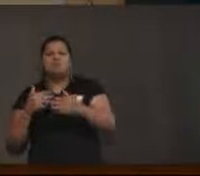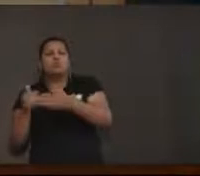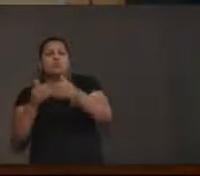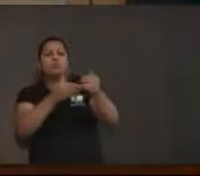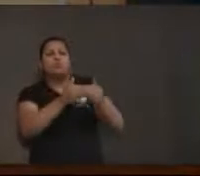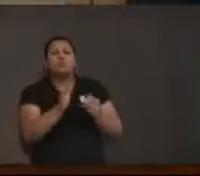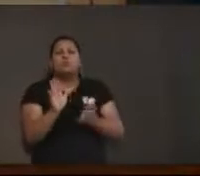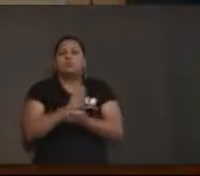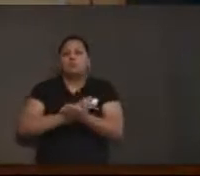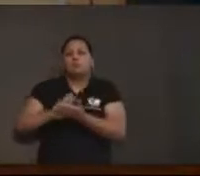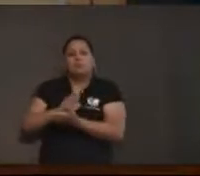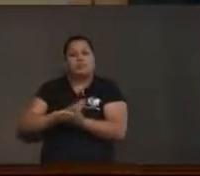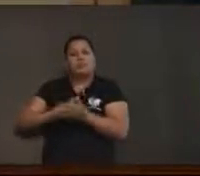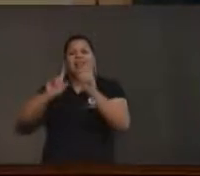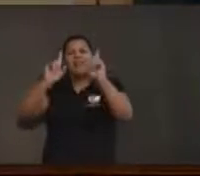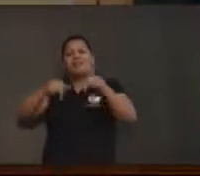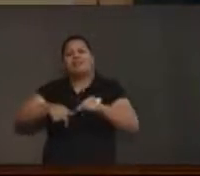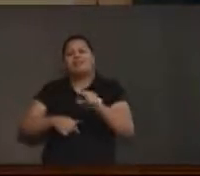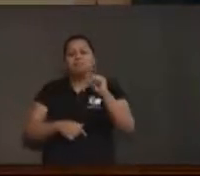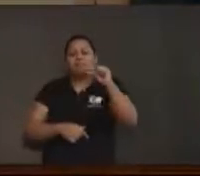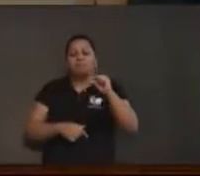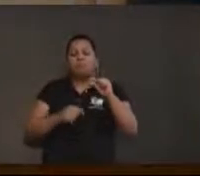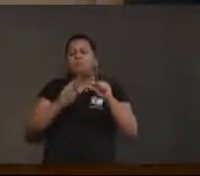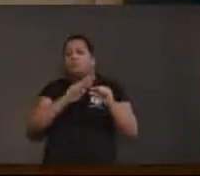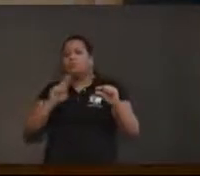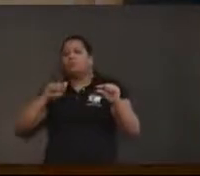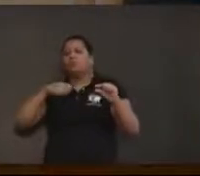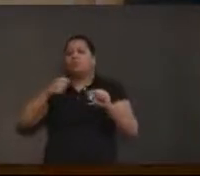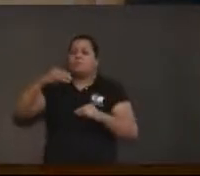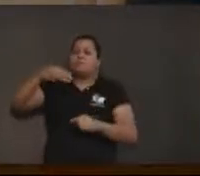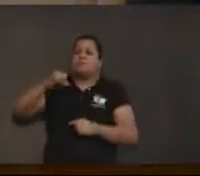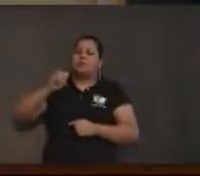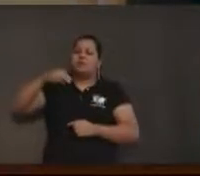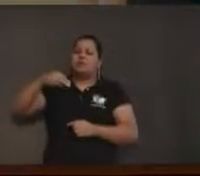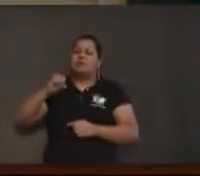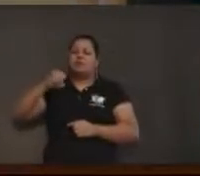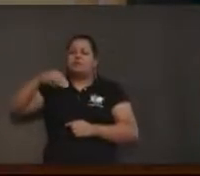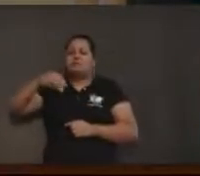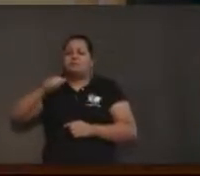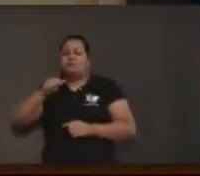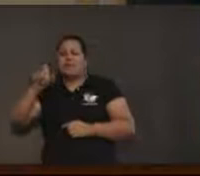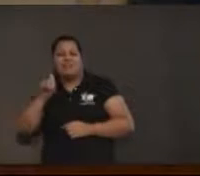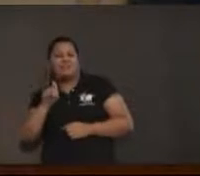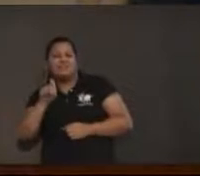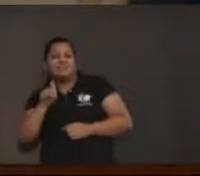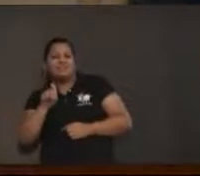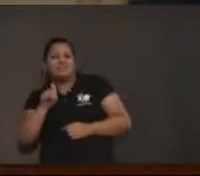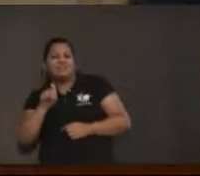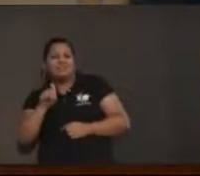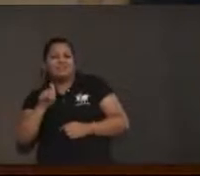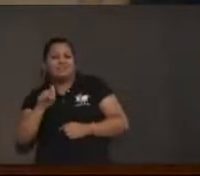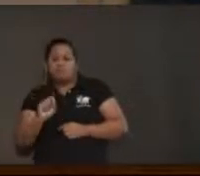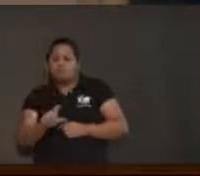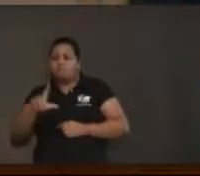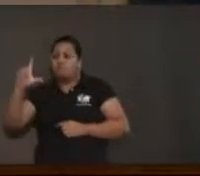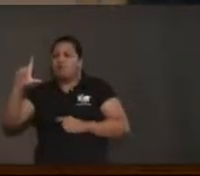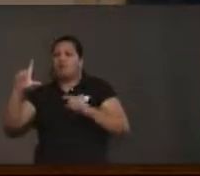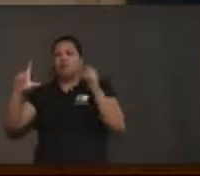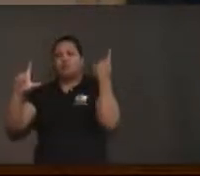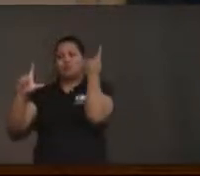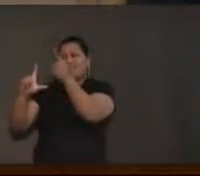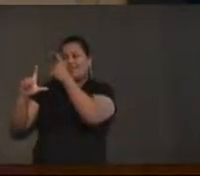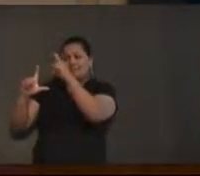o que a gente é uma Minimax são mínimos e máximos mas não são mínimos de funcionais